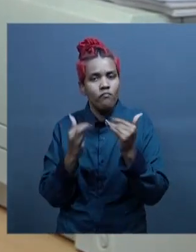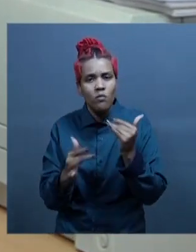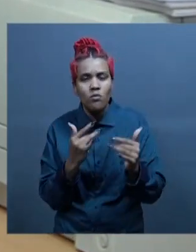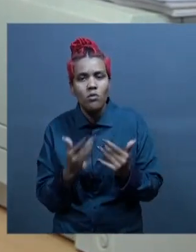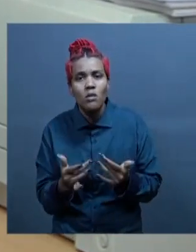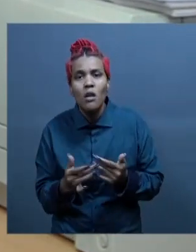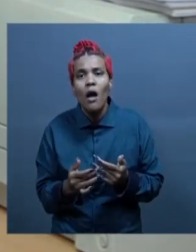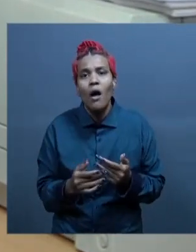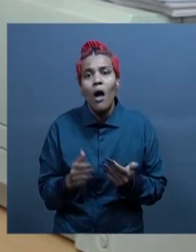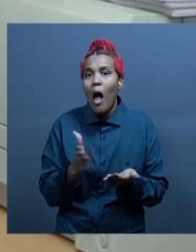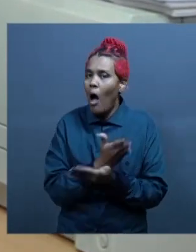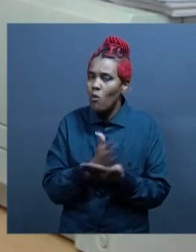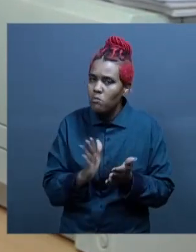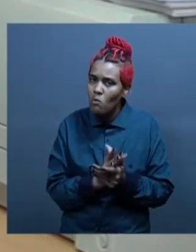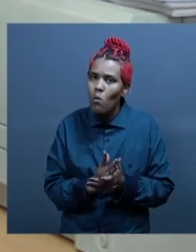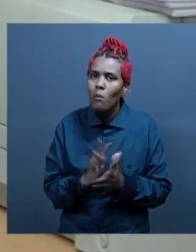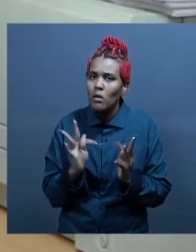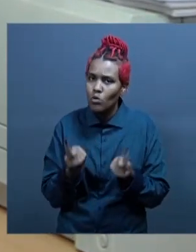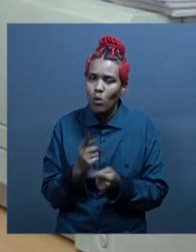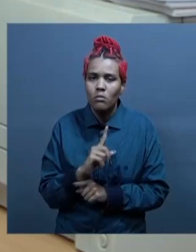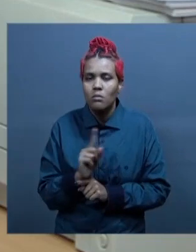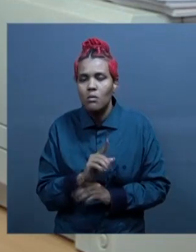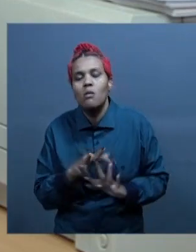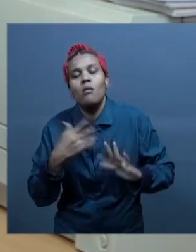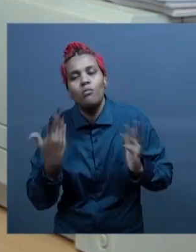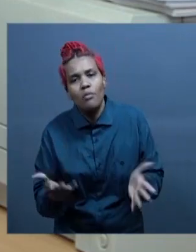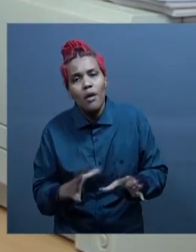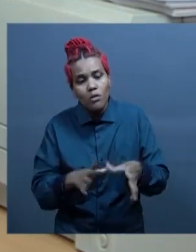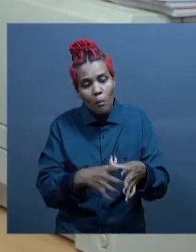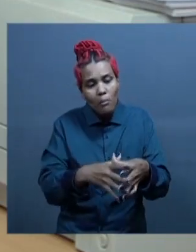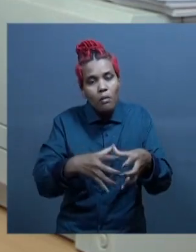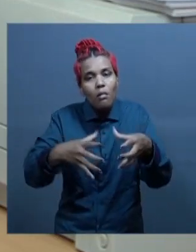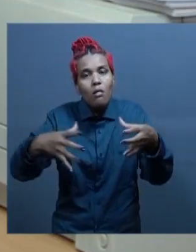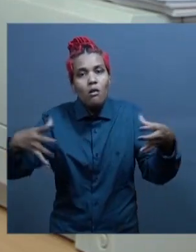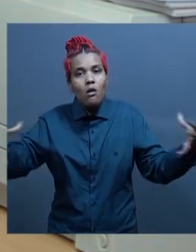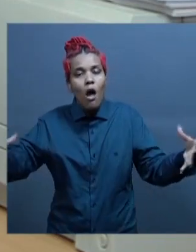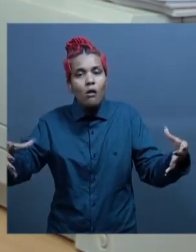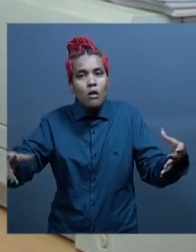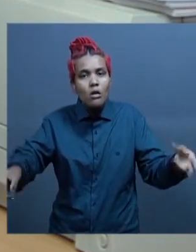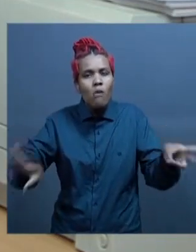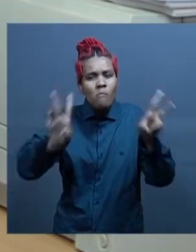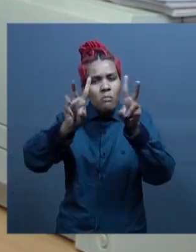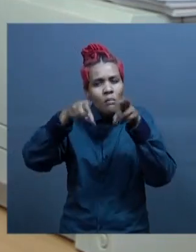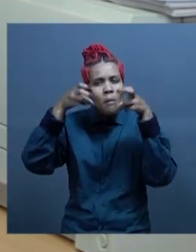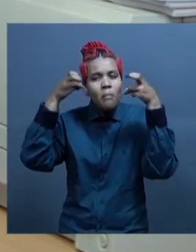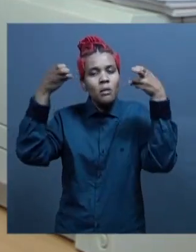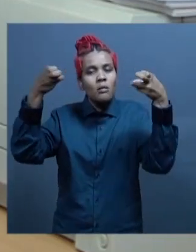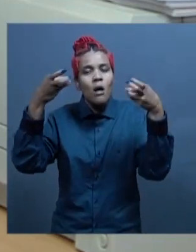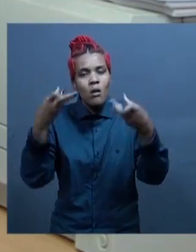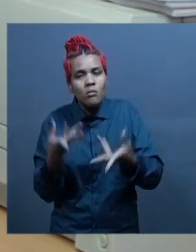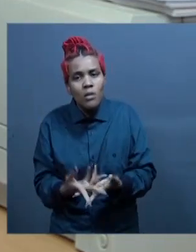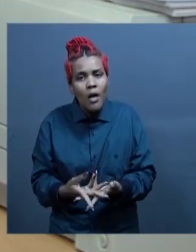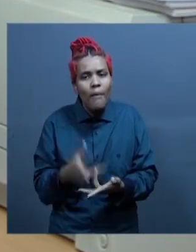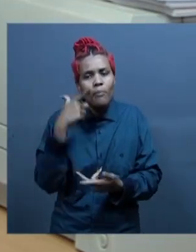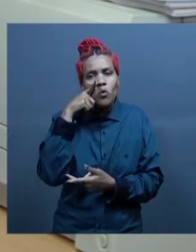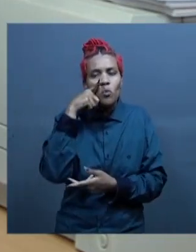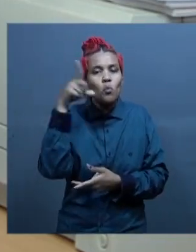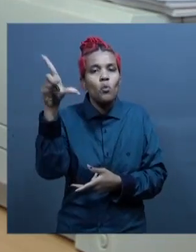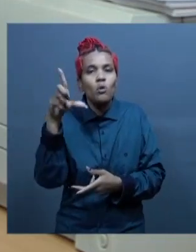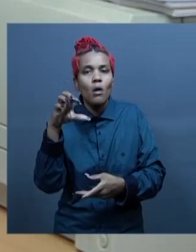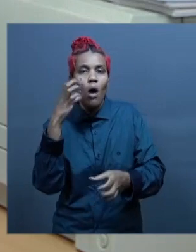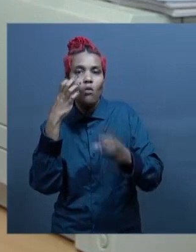tem se posicionado em redes sociais de forma a ampliar os horizontes da diversidade de forma a conseguir se comunicar